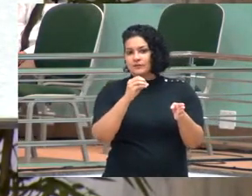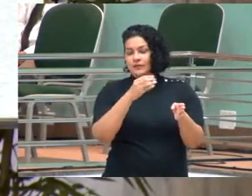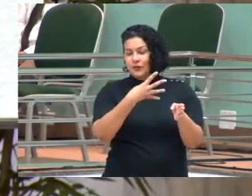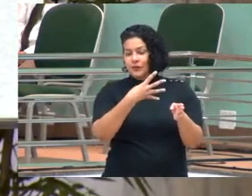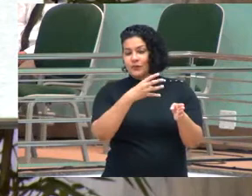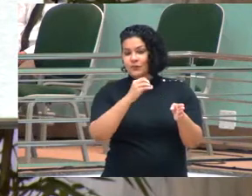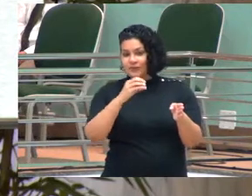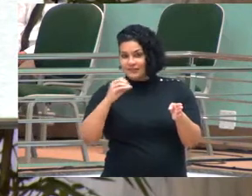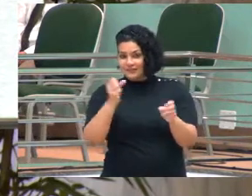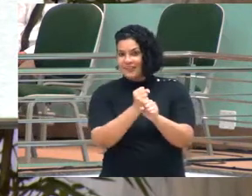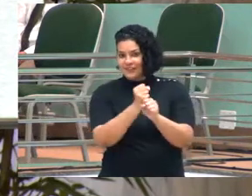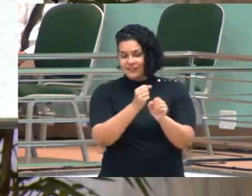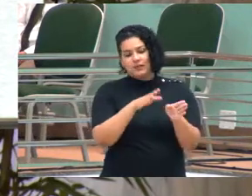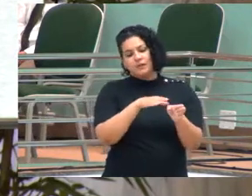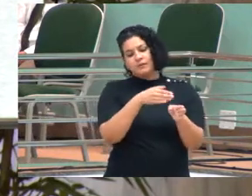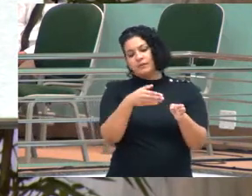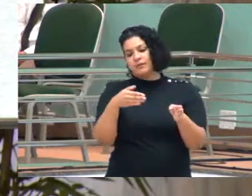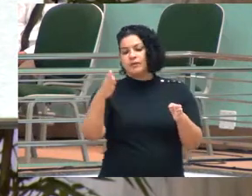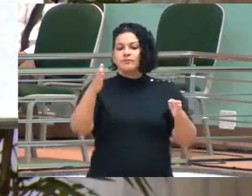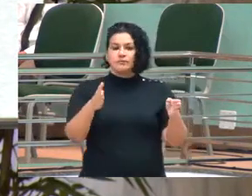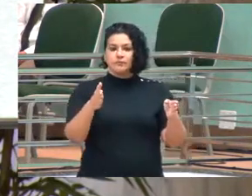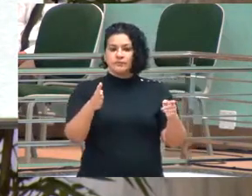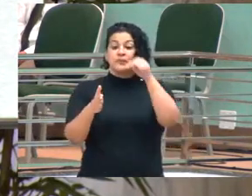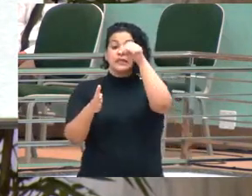Grande. Foi no ano